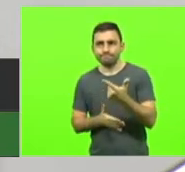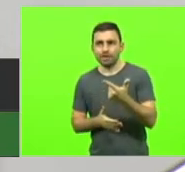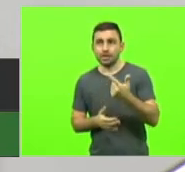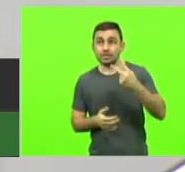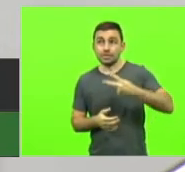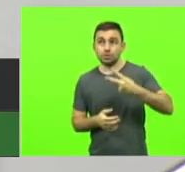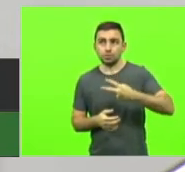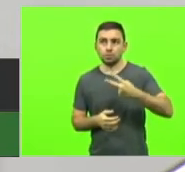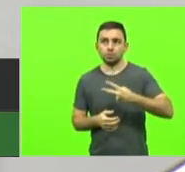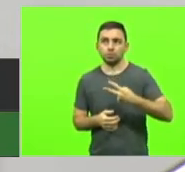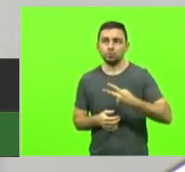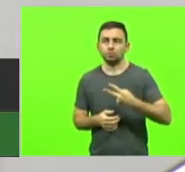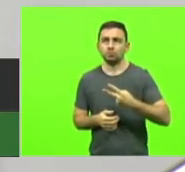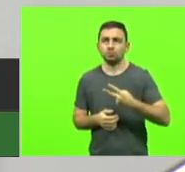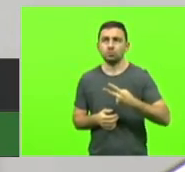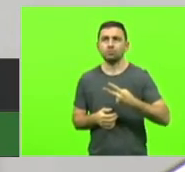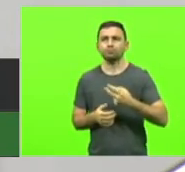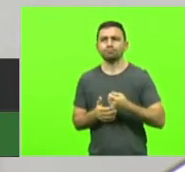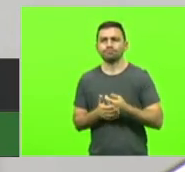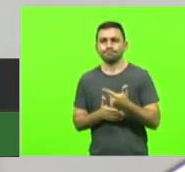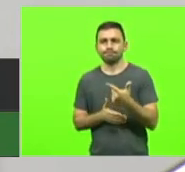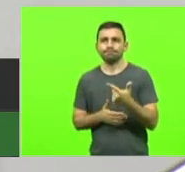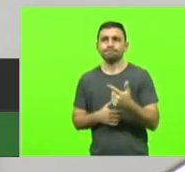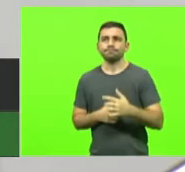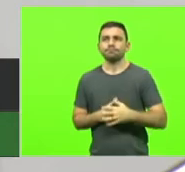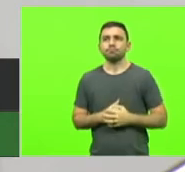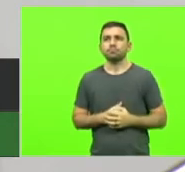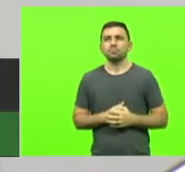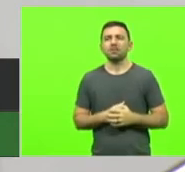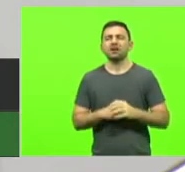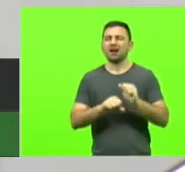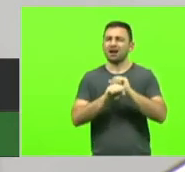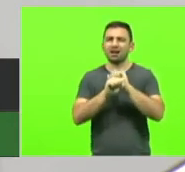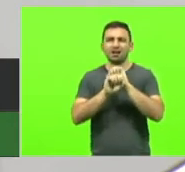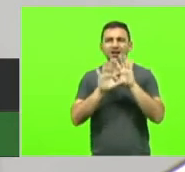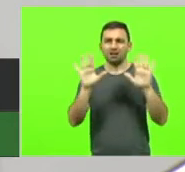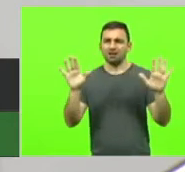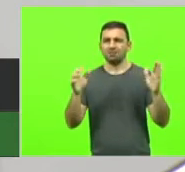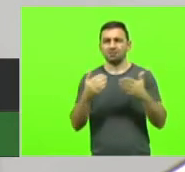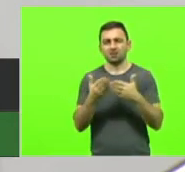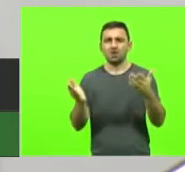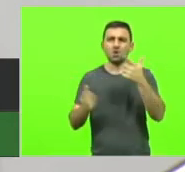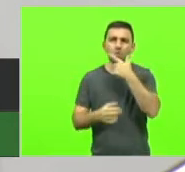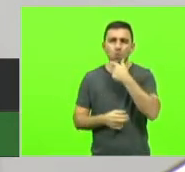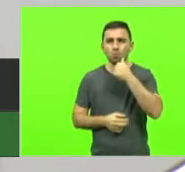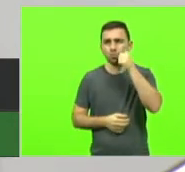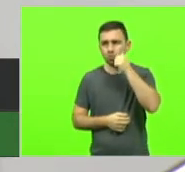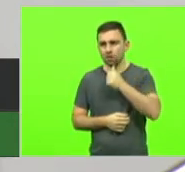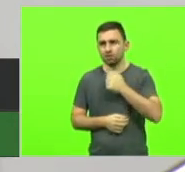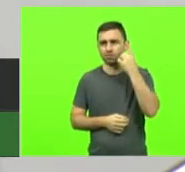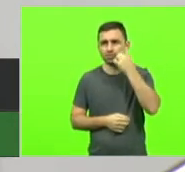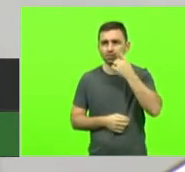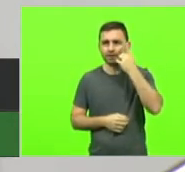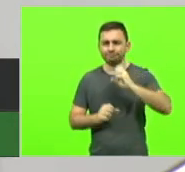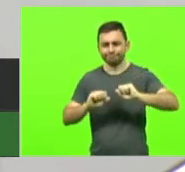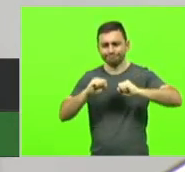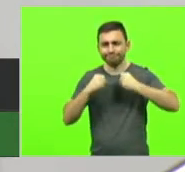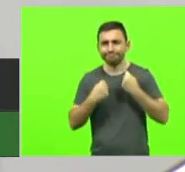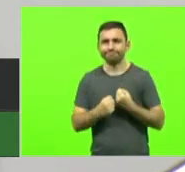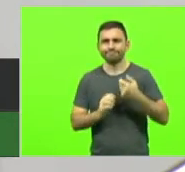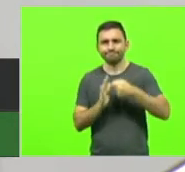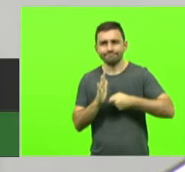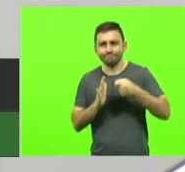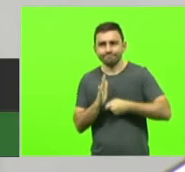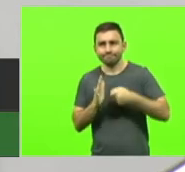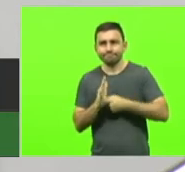parcela. Isso tudo está claro, senhoras e senhores deputados e deputadas, a dedicação desse parlamento